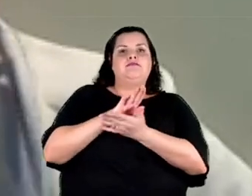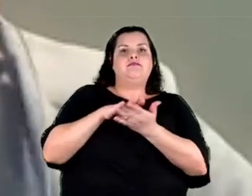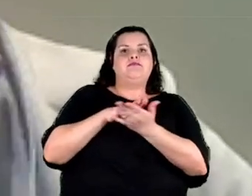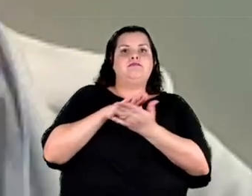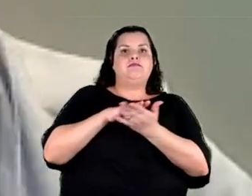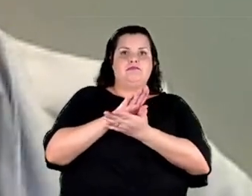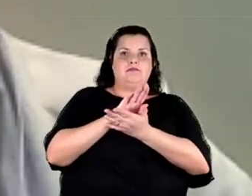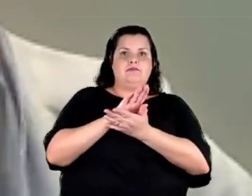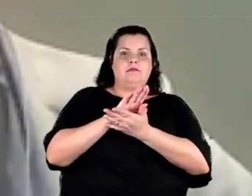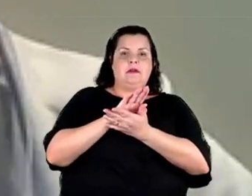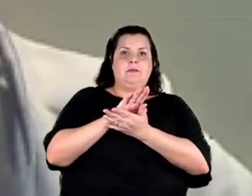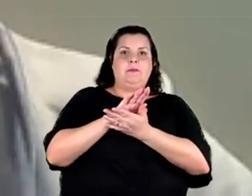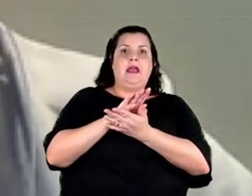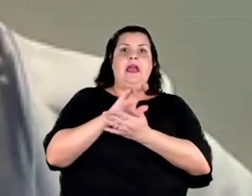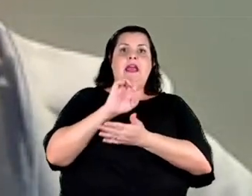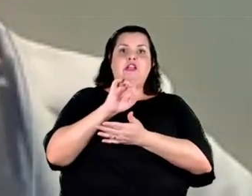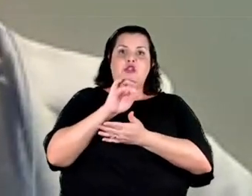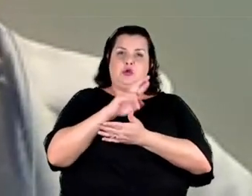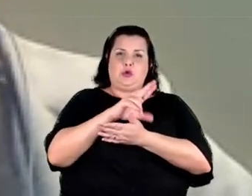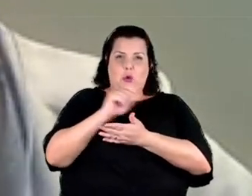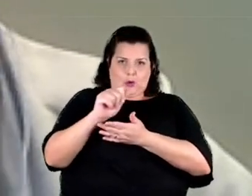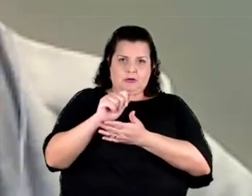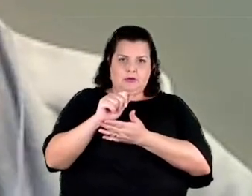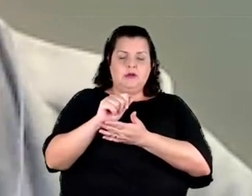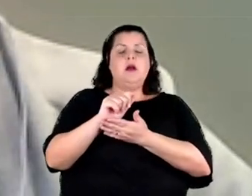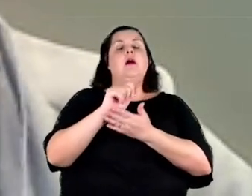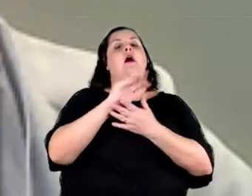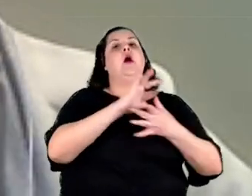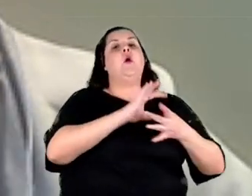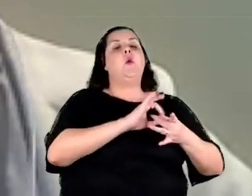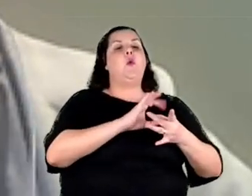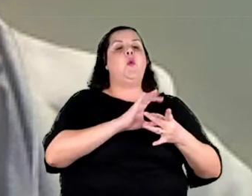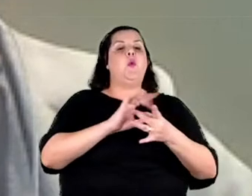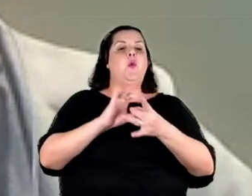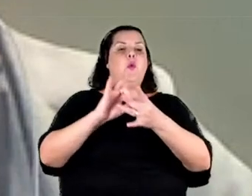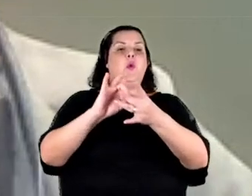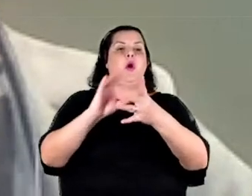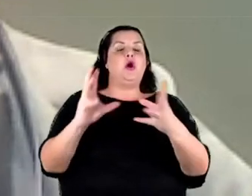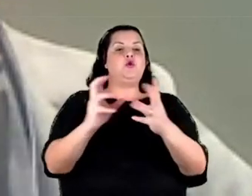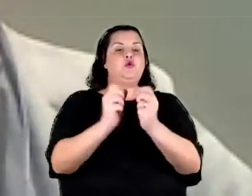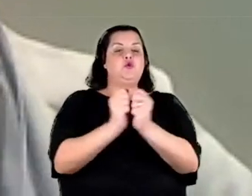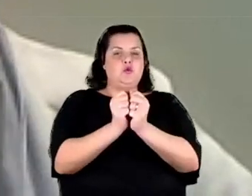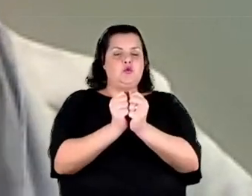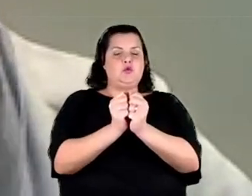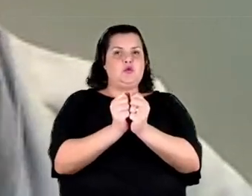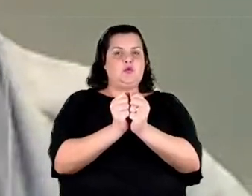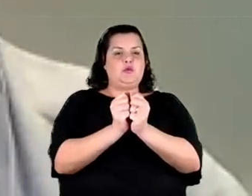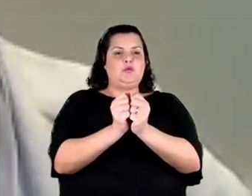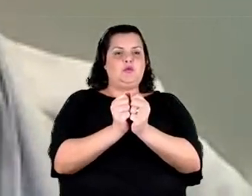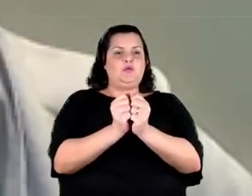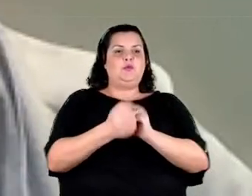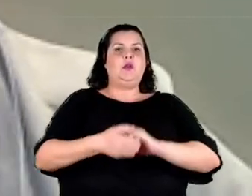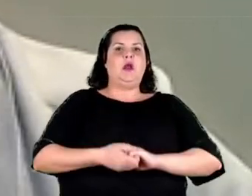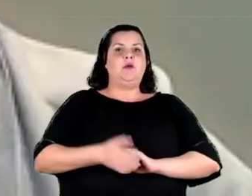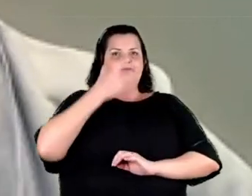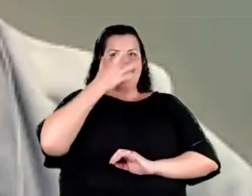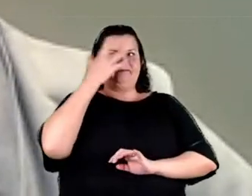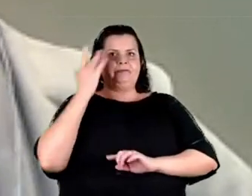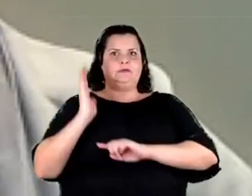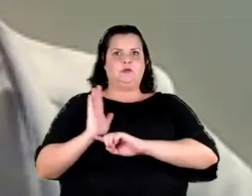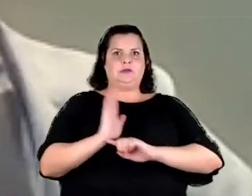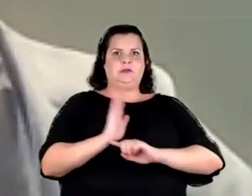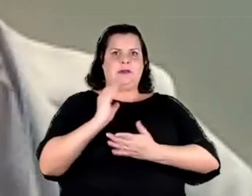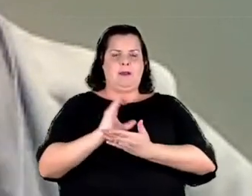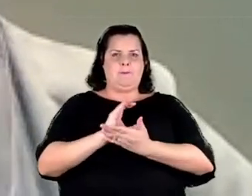iniciativa da StandWithUs Brasil, com indispensável apoio de seus doadores.